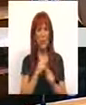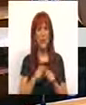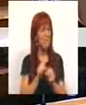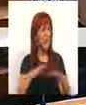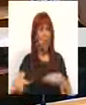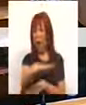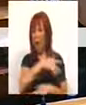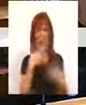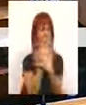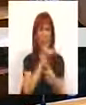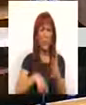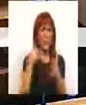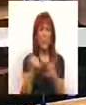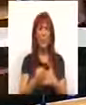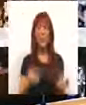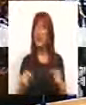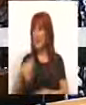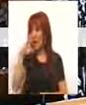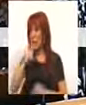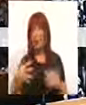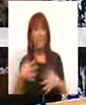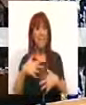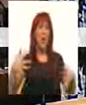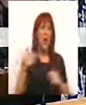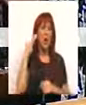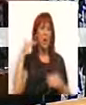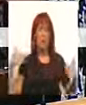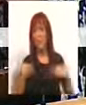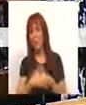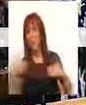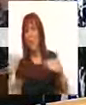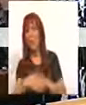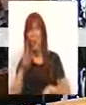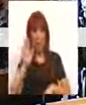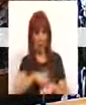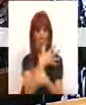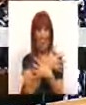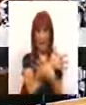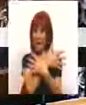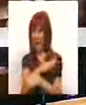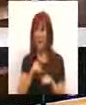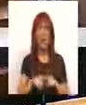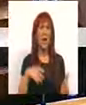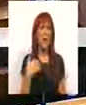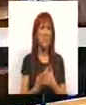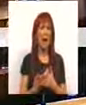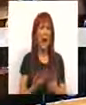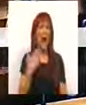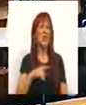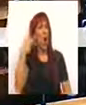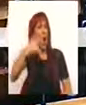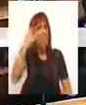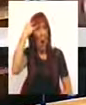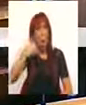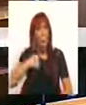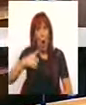maior área ardida de sempre, quer infelizmente no maior número de mortes causadas por estes, torna-se mais do que um imperativo de